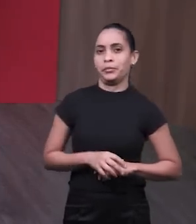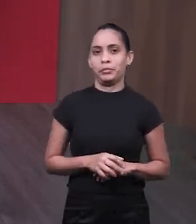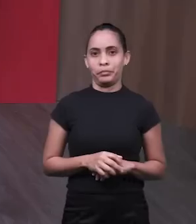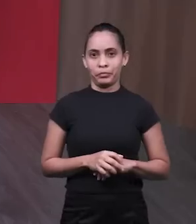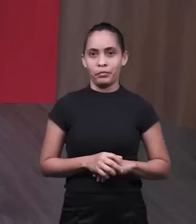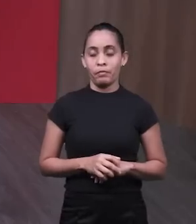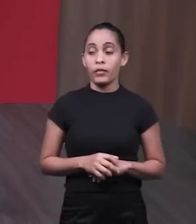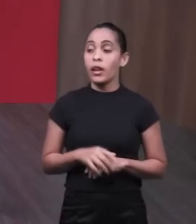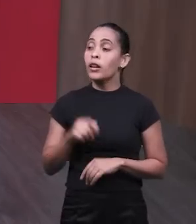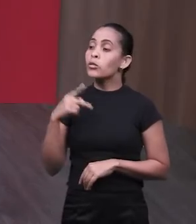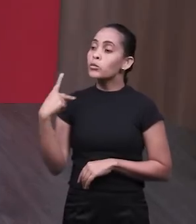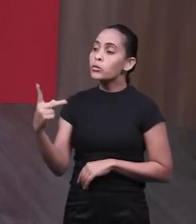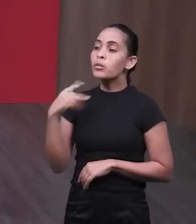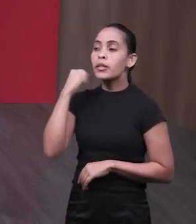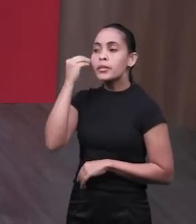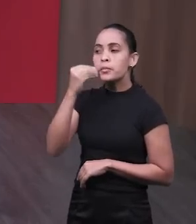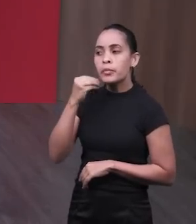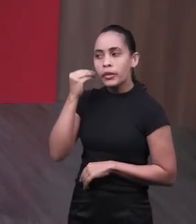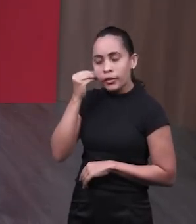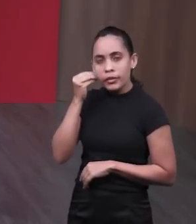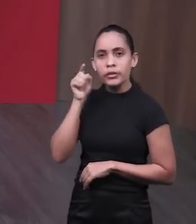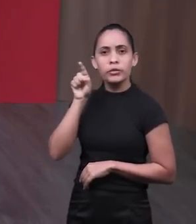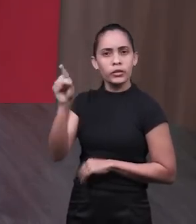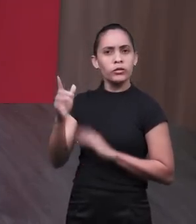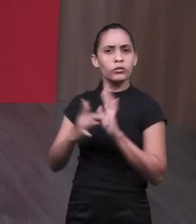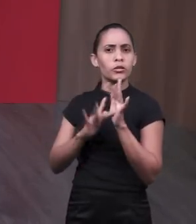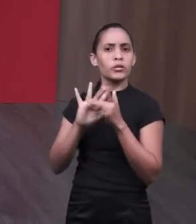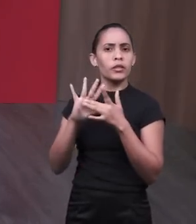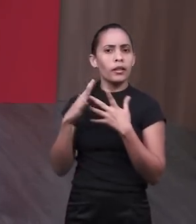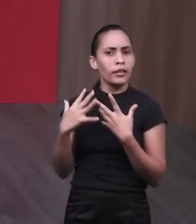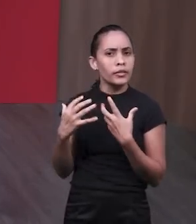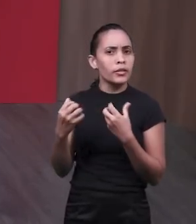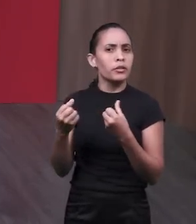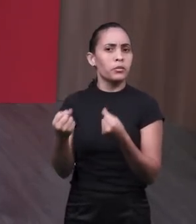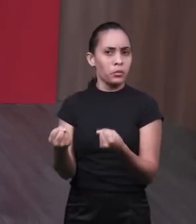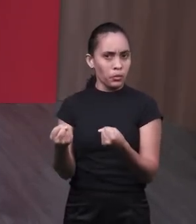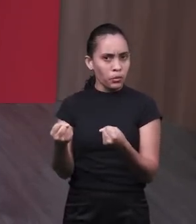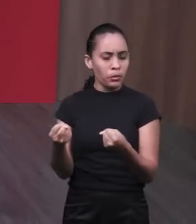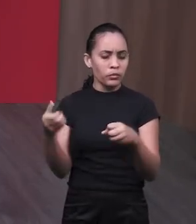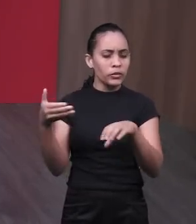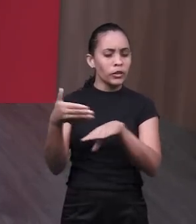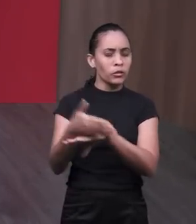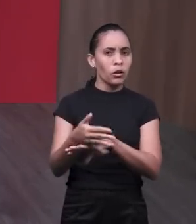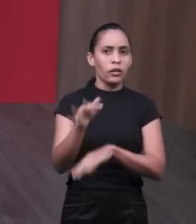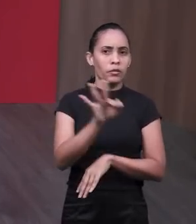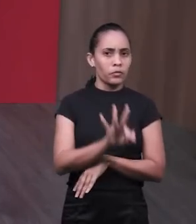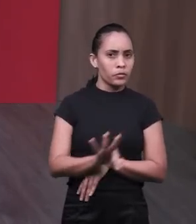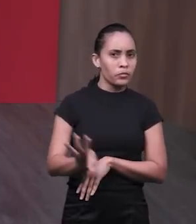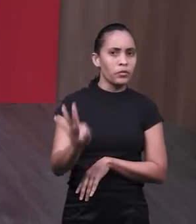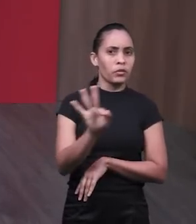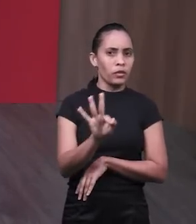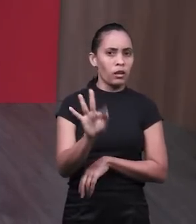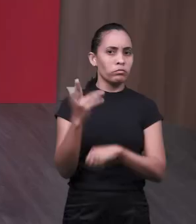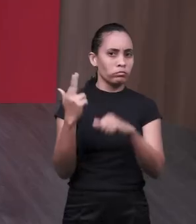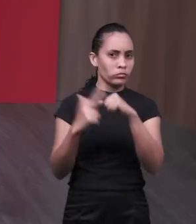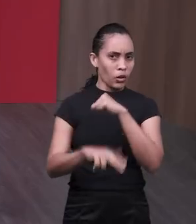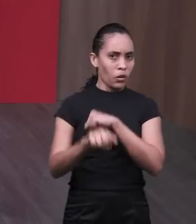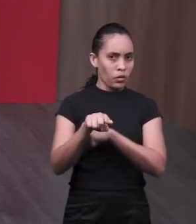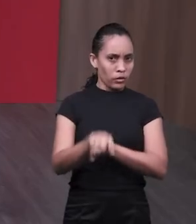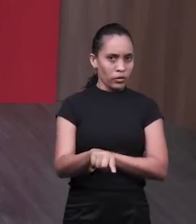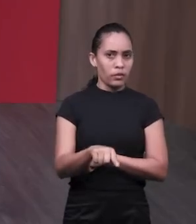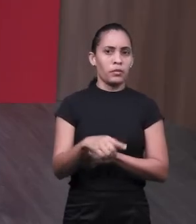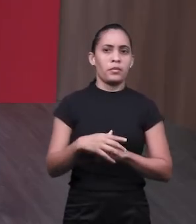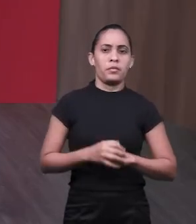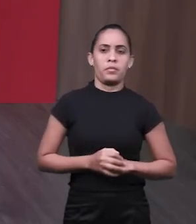para os jovens a sua experiência quando você se converteu, na sua época quando você entrou na Universidade Federal, aqui do Estado do